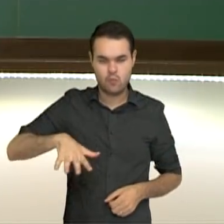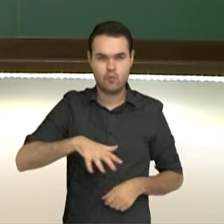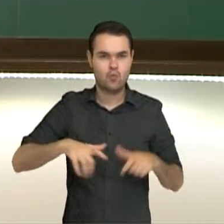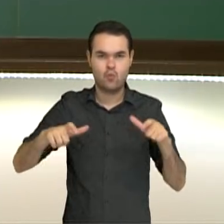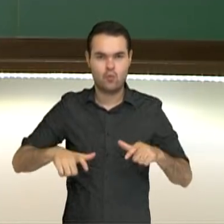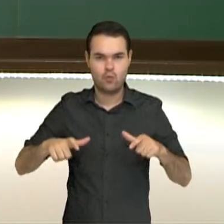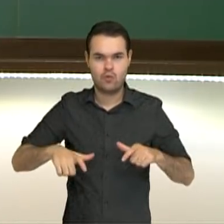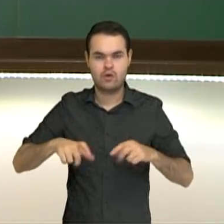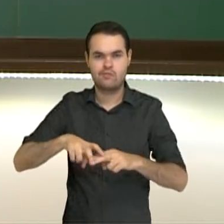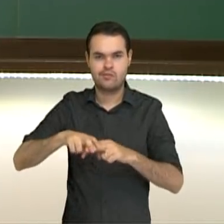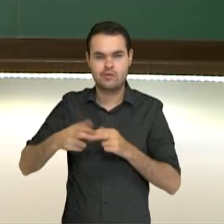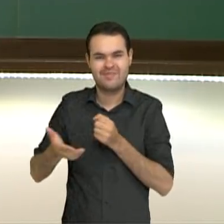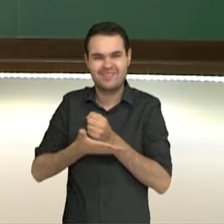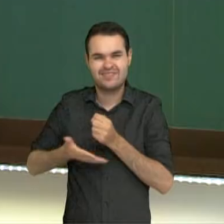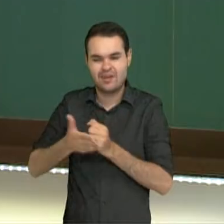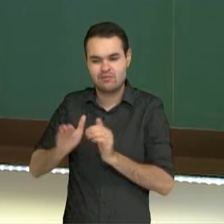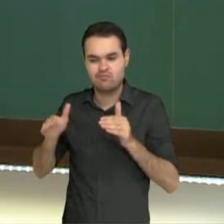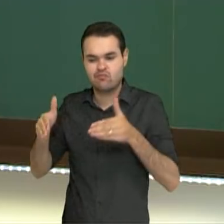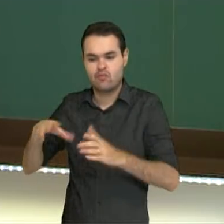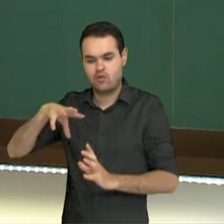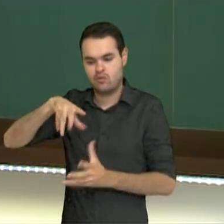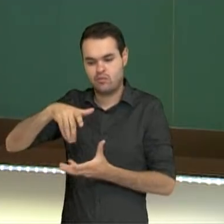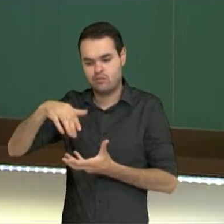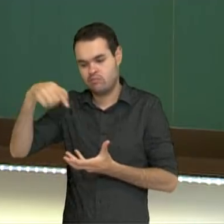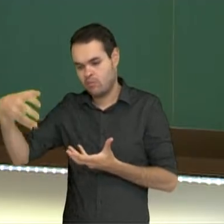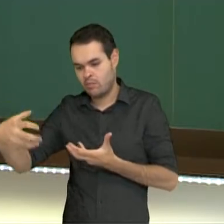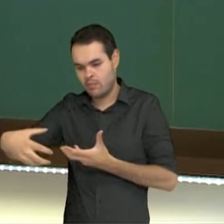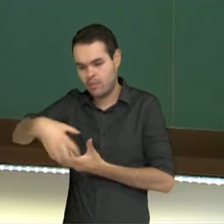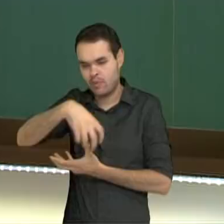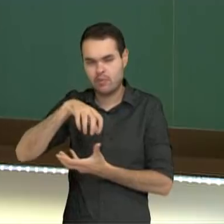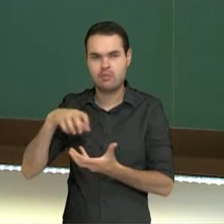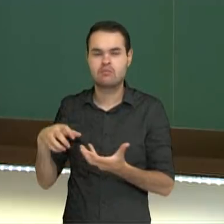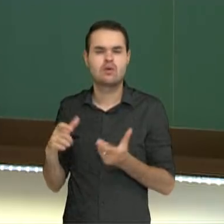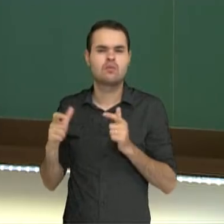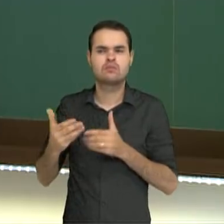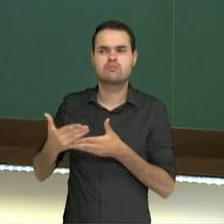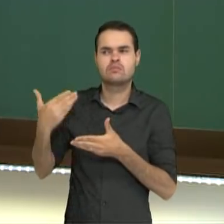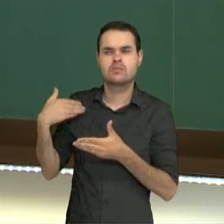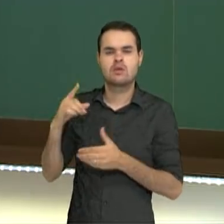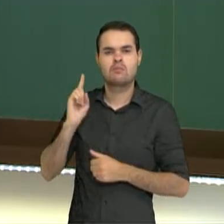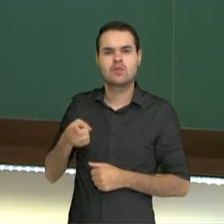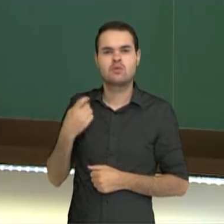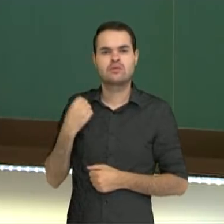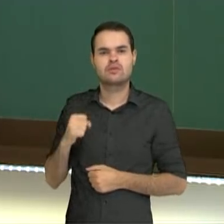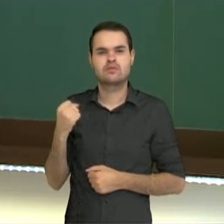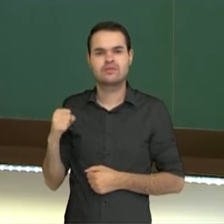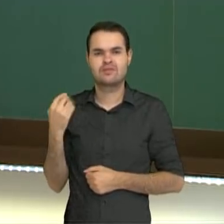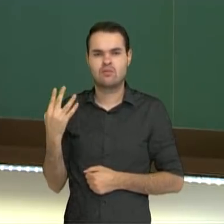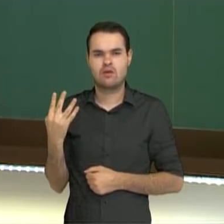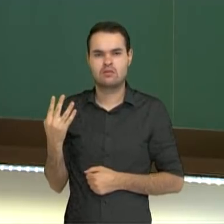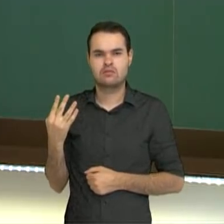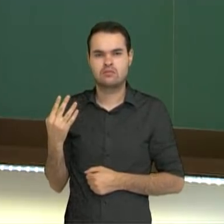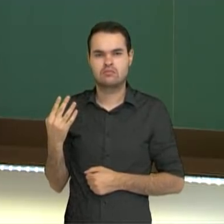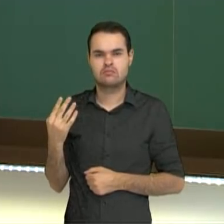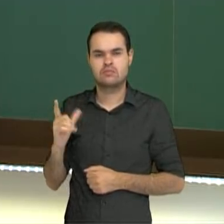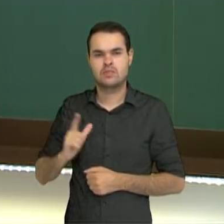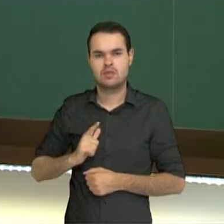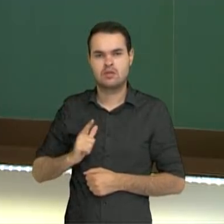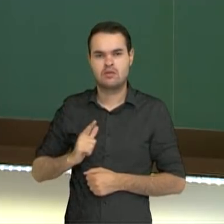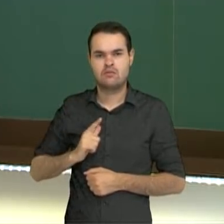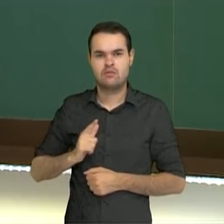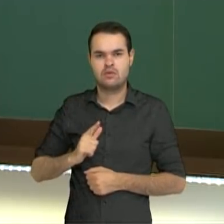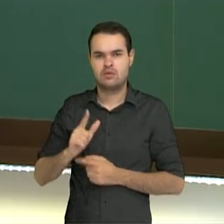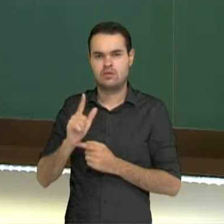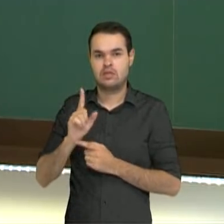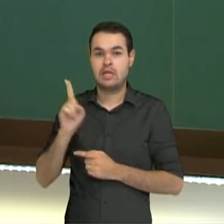de rotação. Quando que foi desenvolvido isso? Lá por volta de 1884, no Observatório de